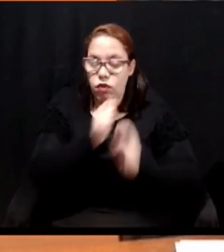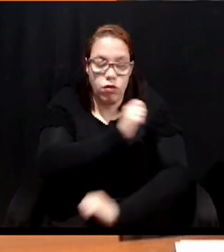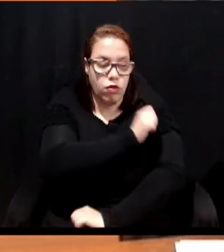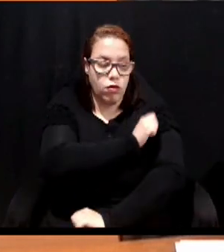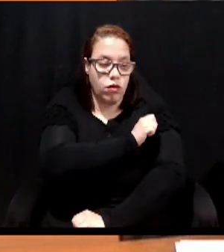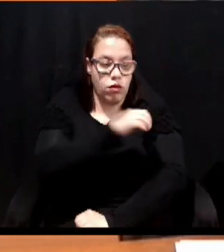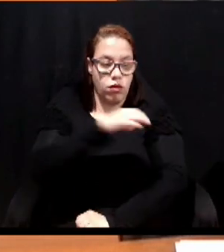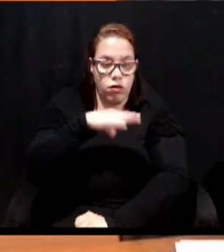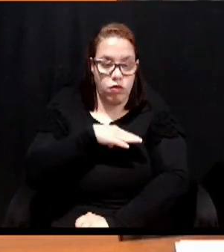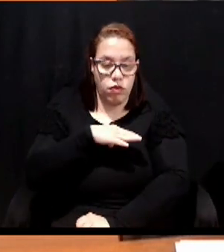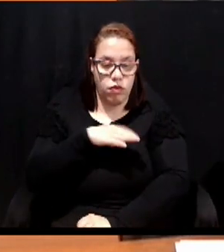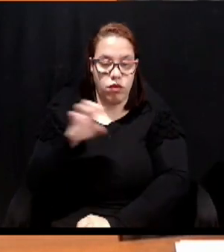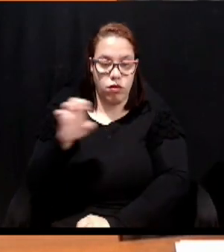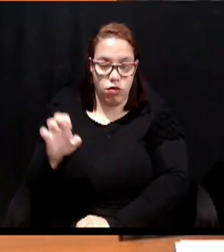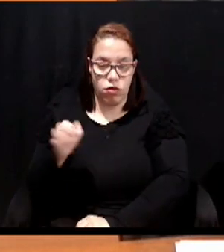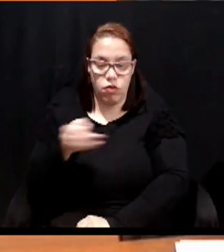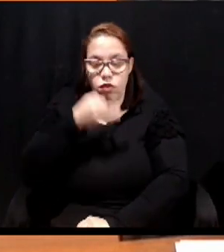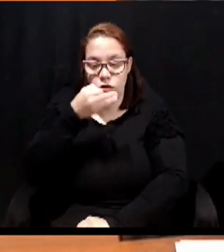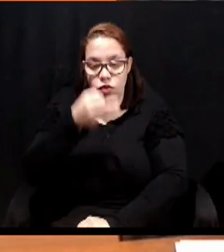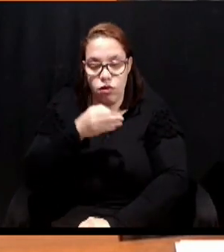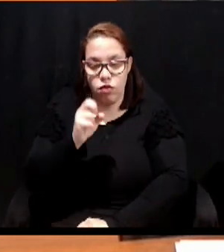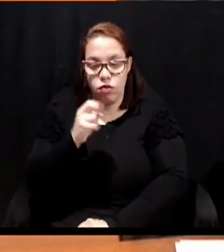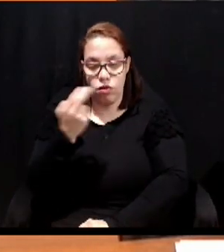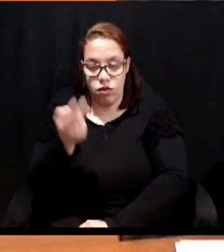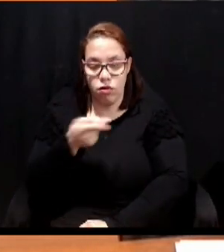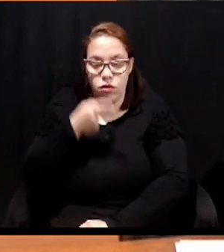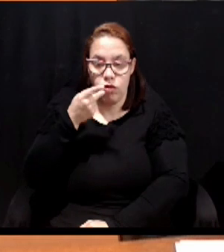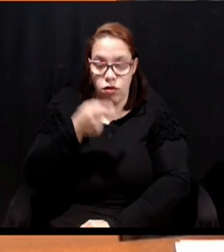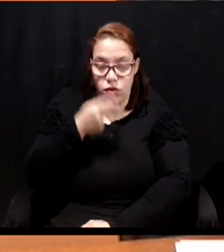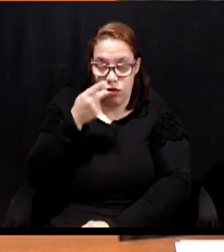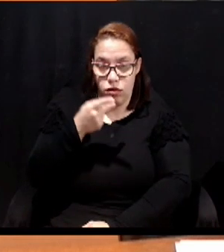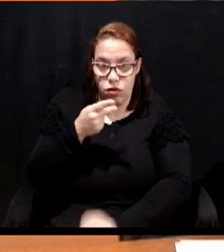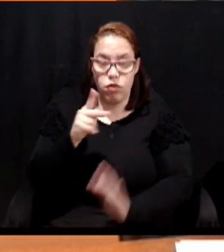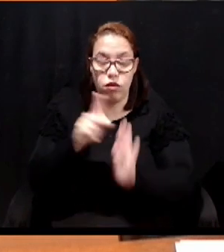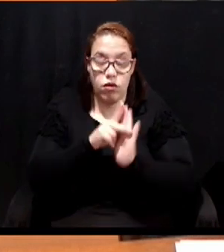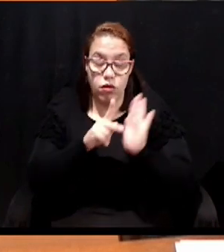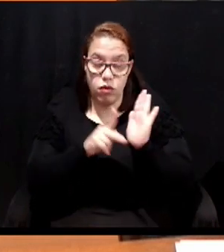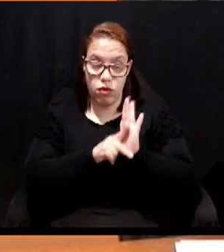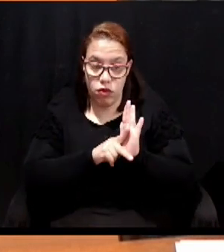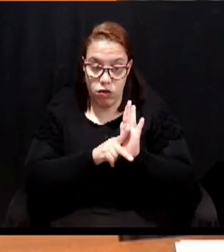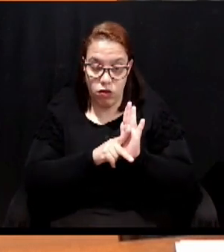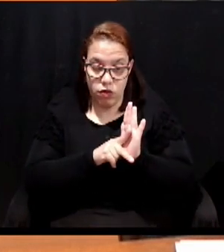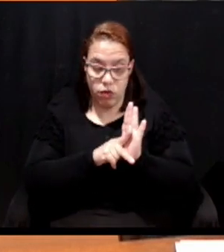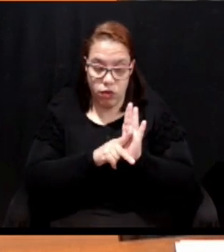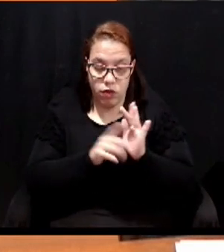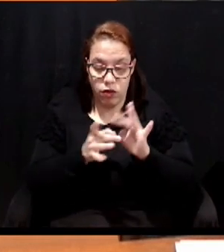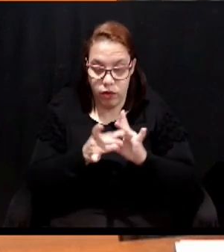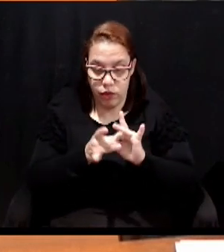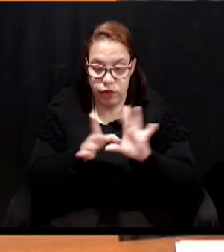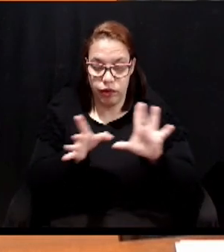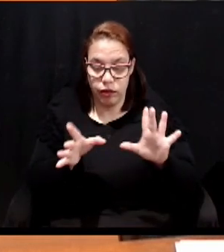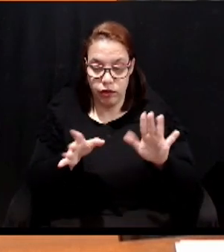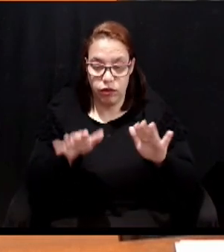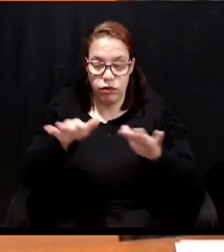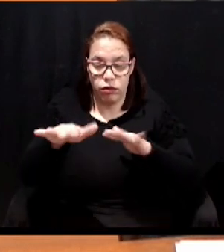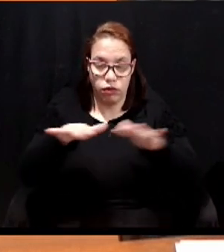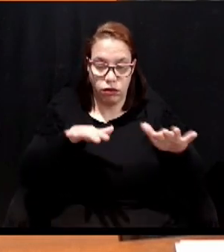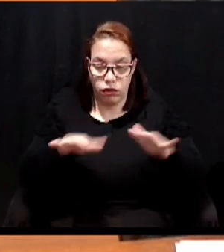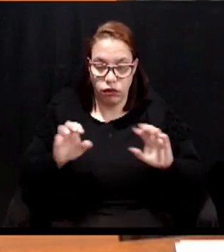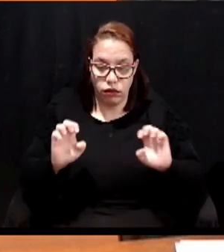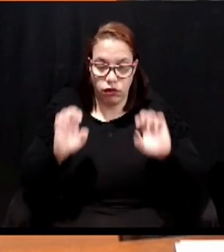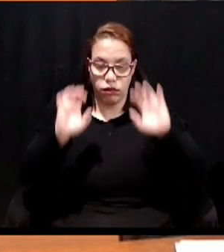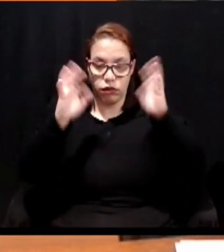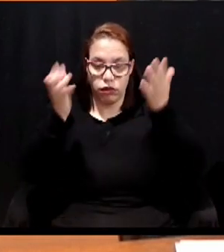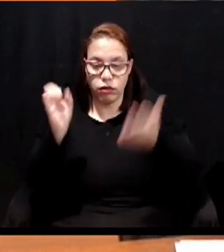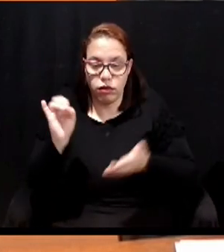E. Opinar e ou emitir parecer a projetos que liberem áreas para eventos internacionais de